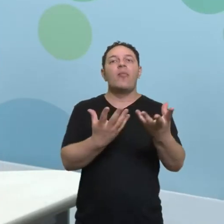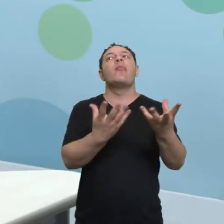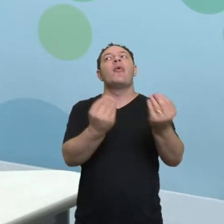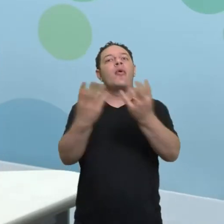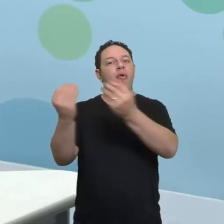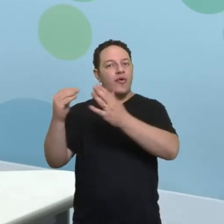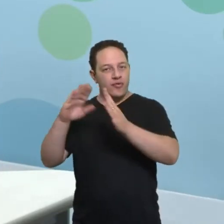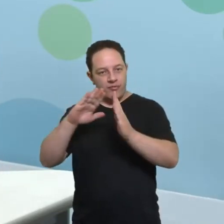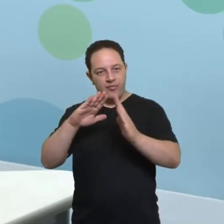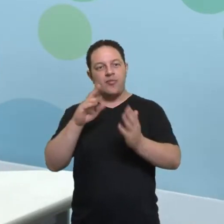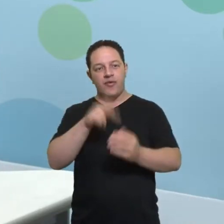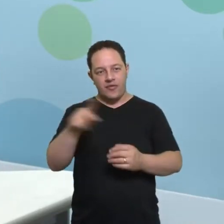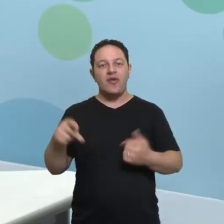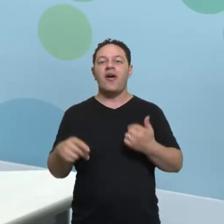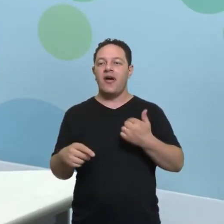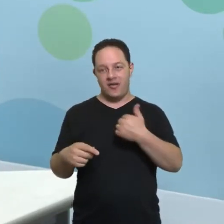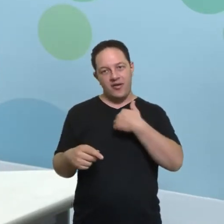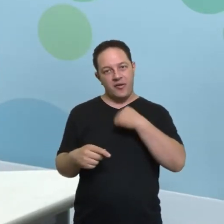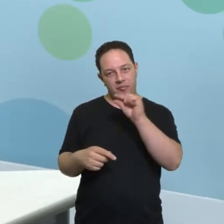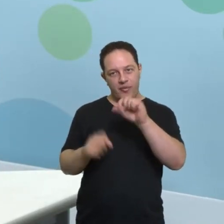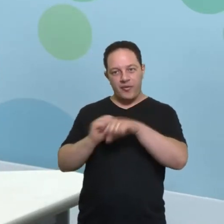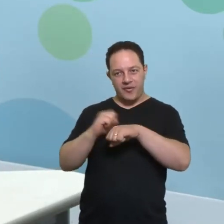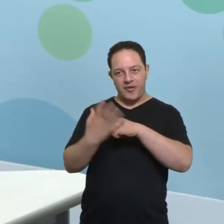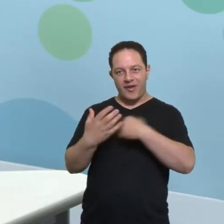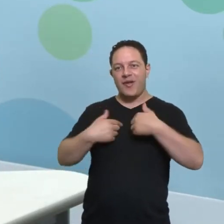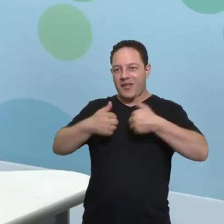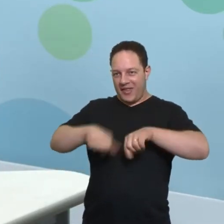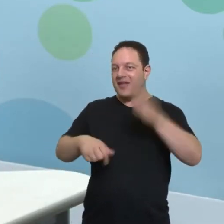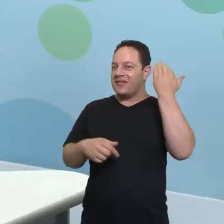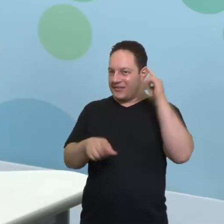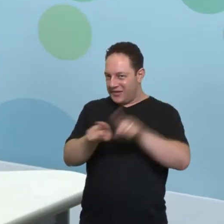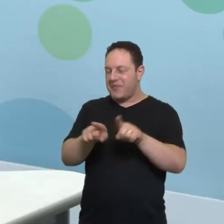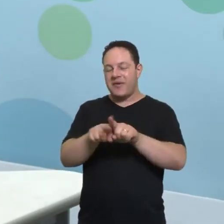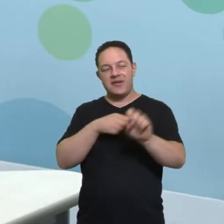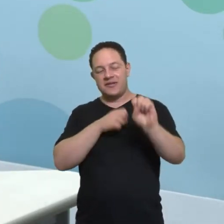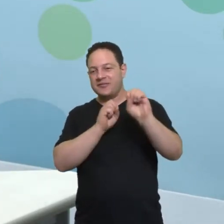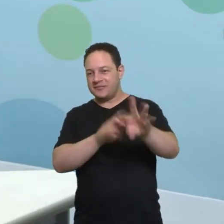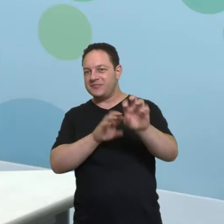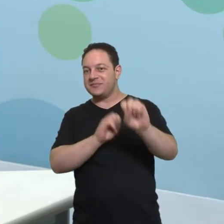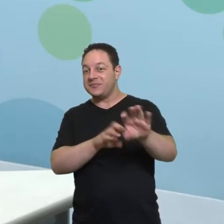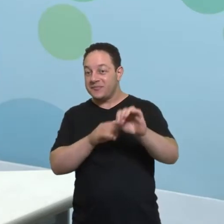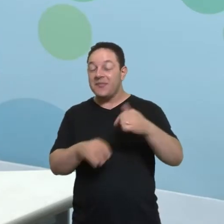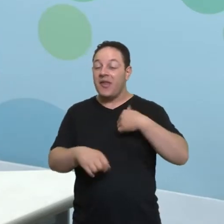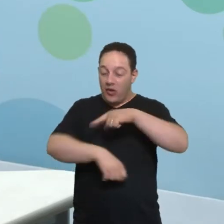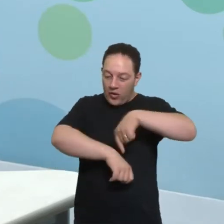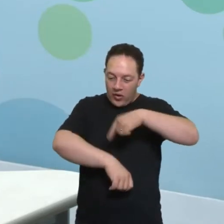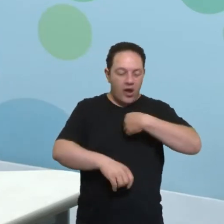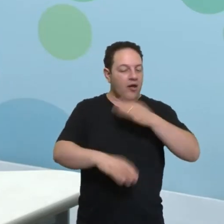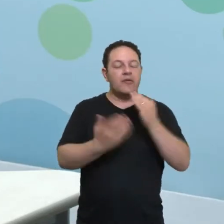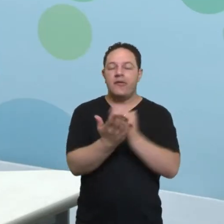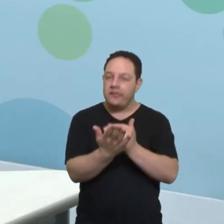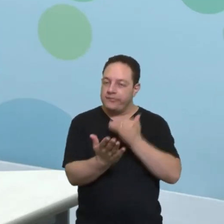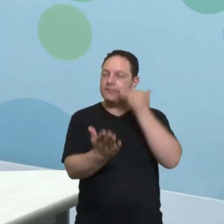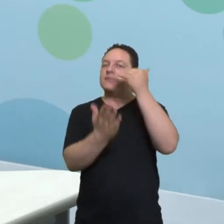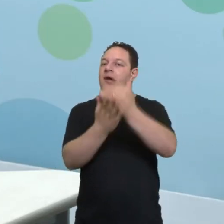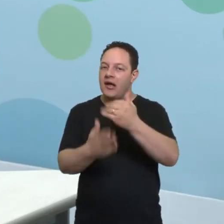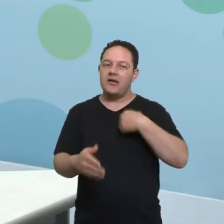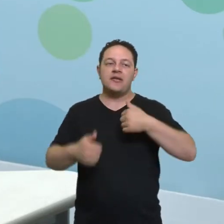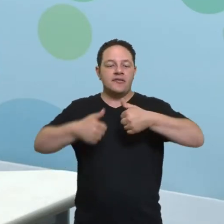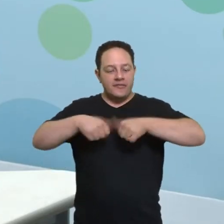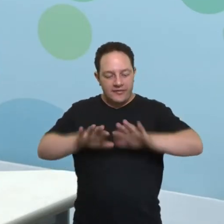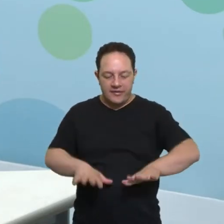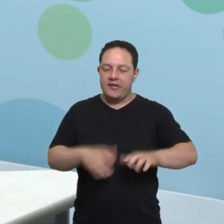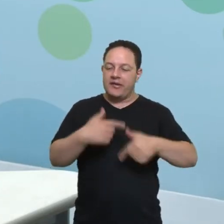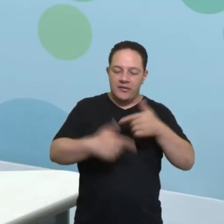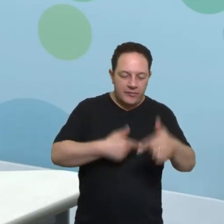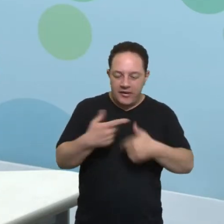acabaram eu peguei um pouco da Fran a sala de aula eu ficava muito tempo além da minha carga horária é conseguir cumprir as coisas no